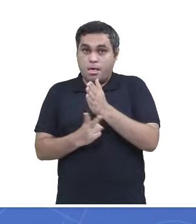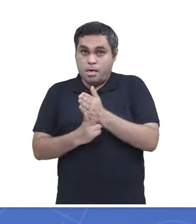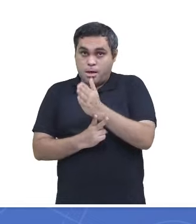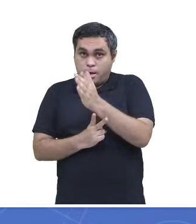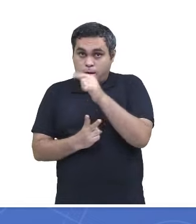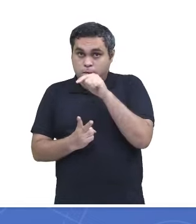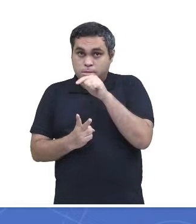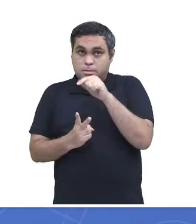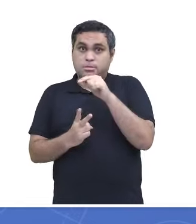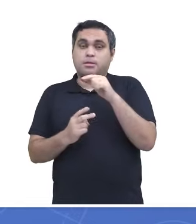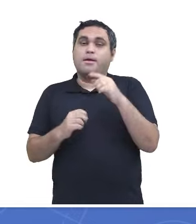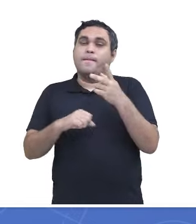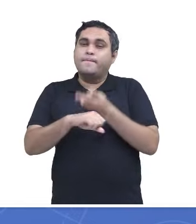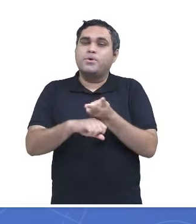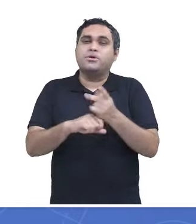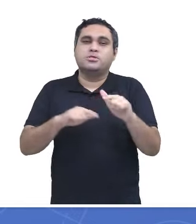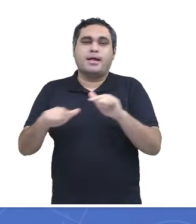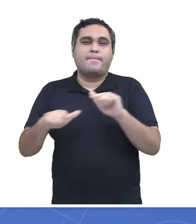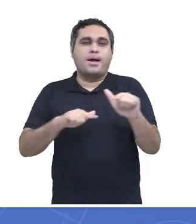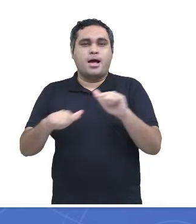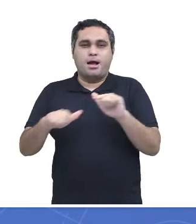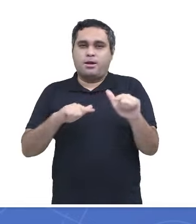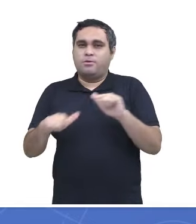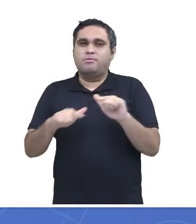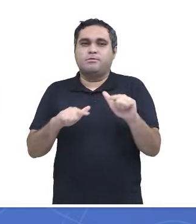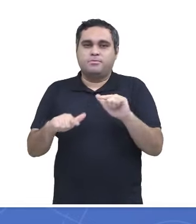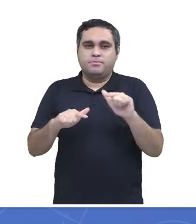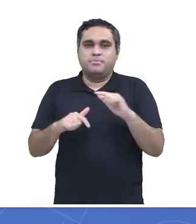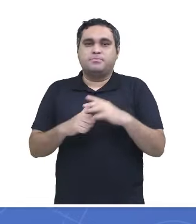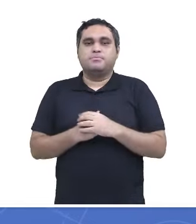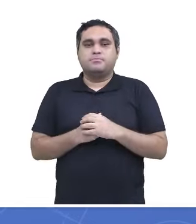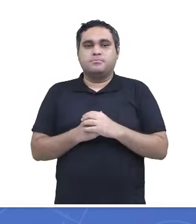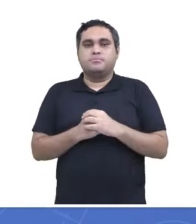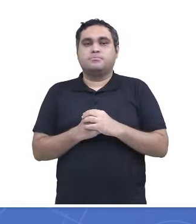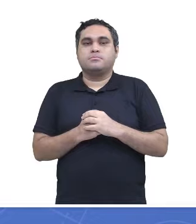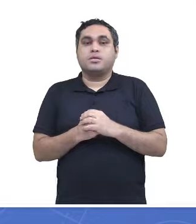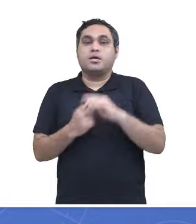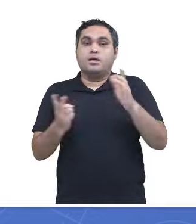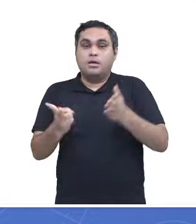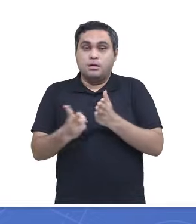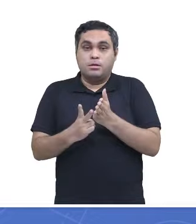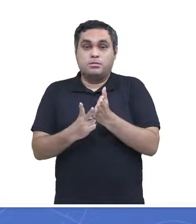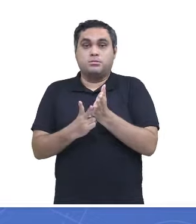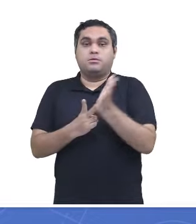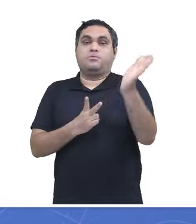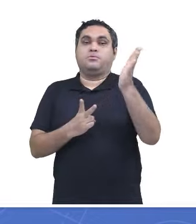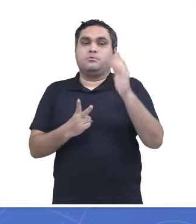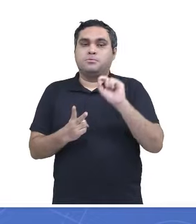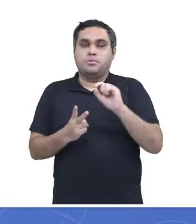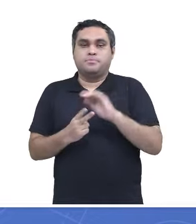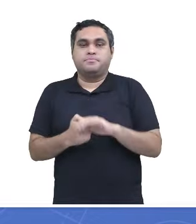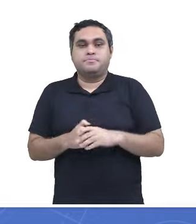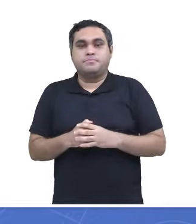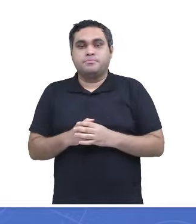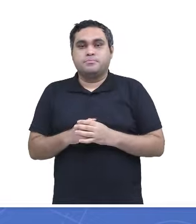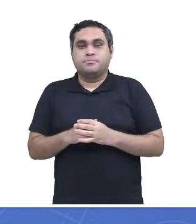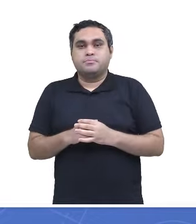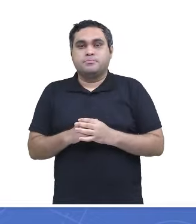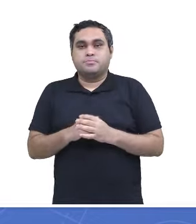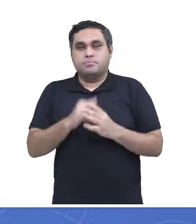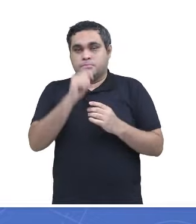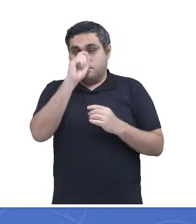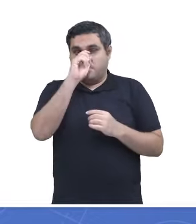do primeiro emprego e os jovens trabalhadores, certo? E a segunda é uma perspectiva mais